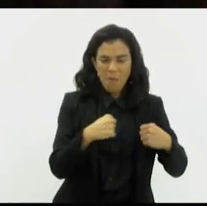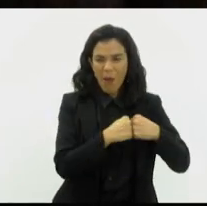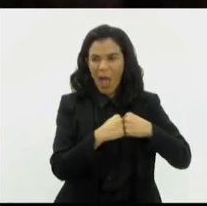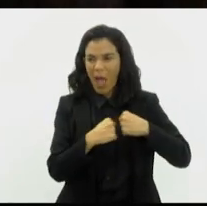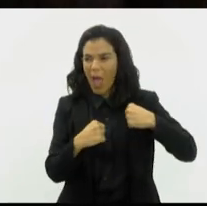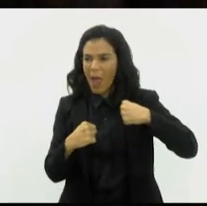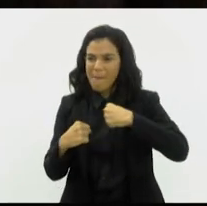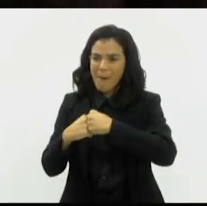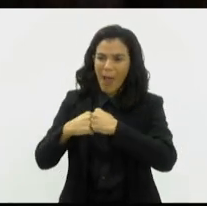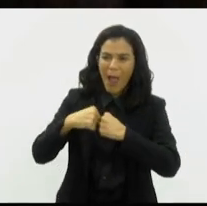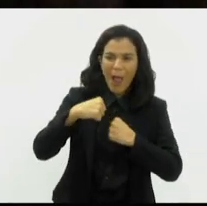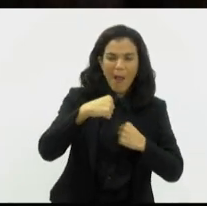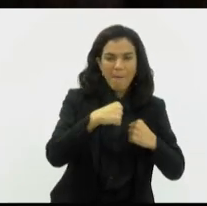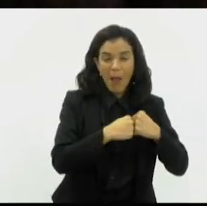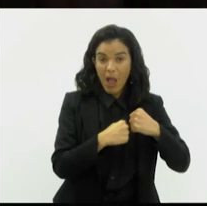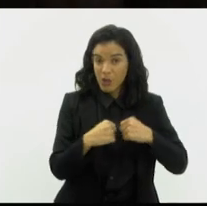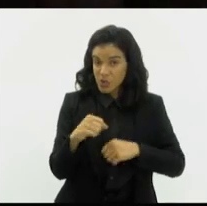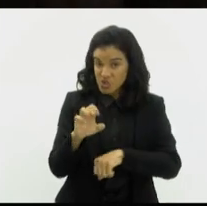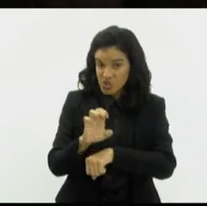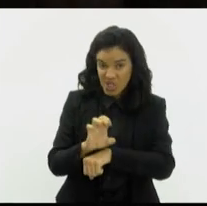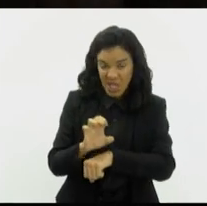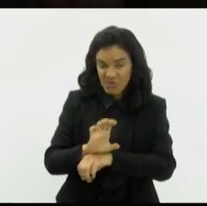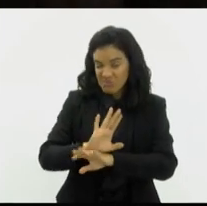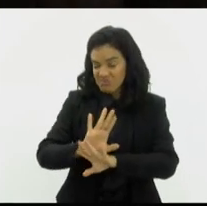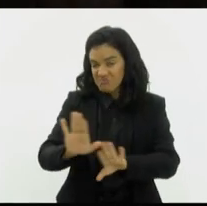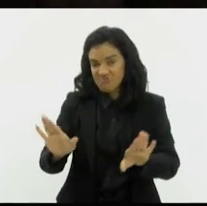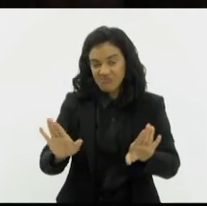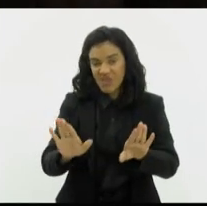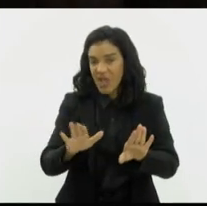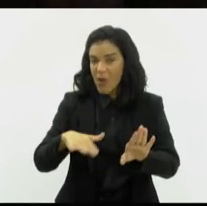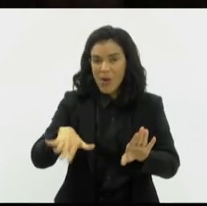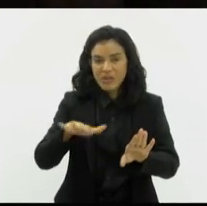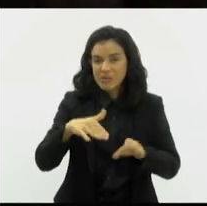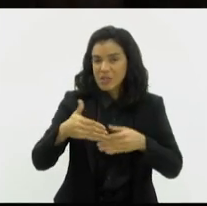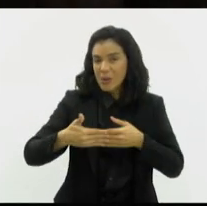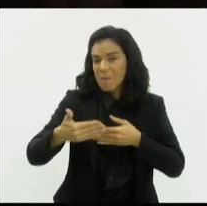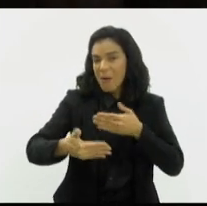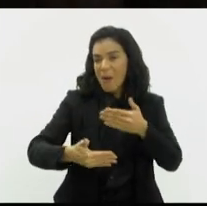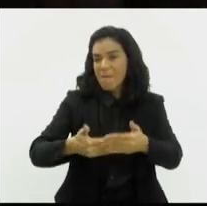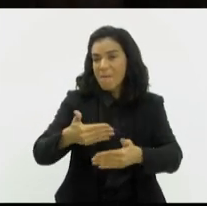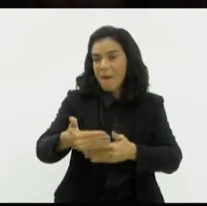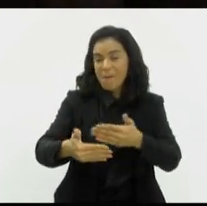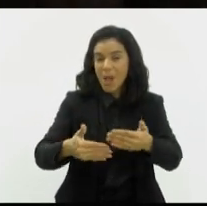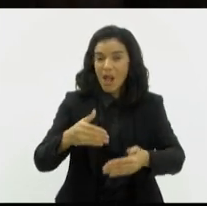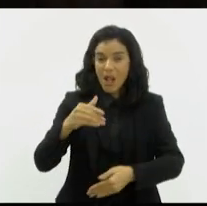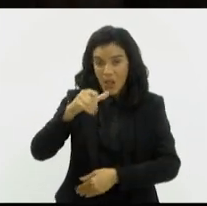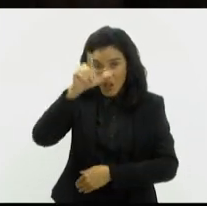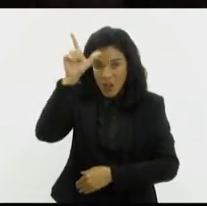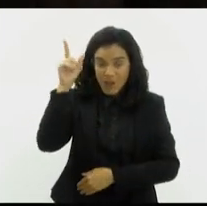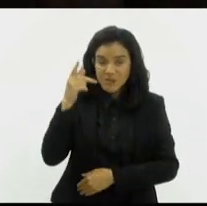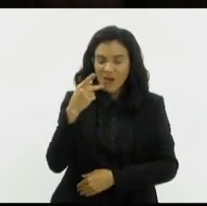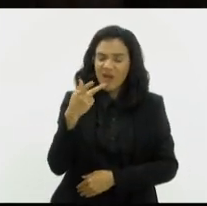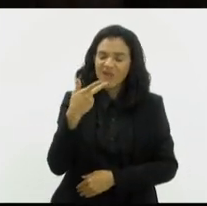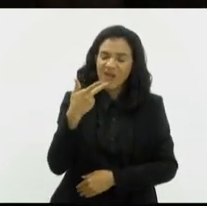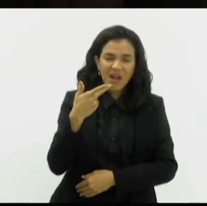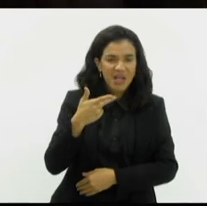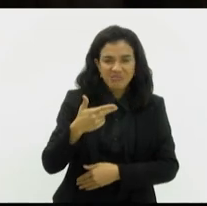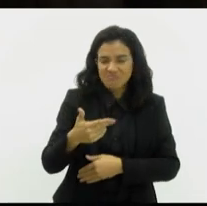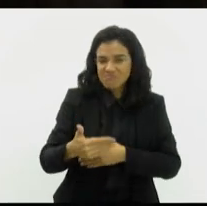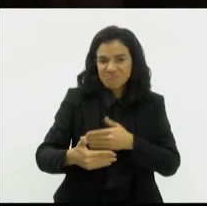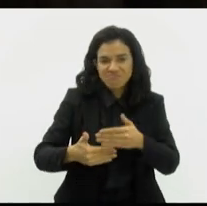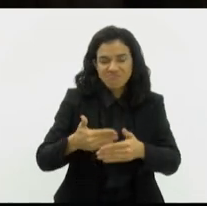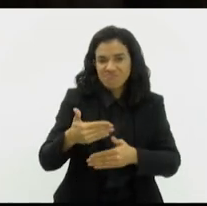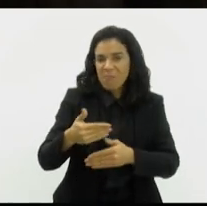estados quebrando. O estado do Rio de Janeiro é uma questão de dias, segundo o nosso Luiz Paulo repete a exaustão, uma questão de dias,